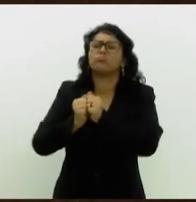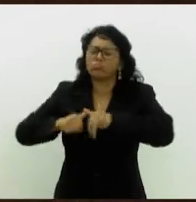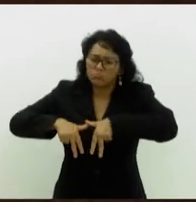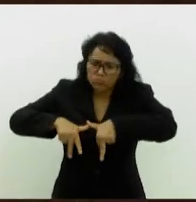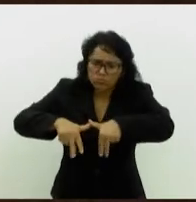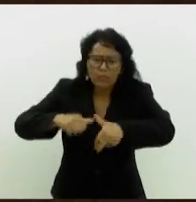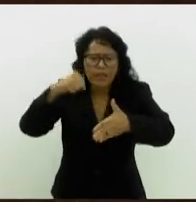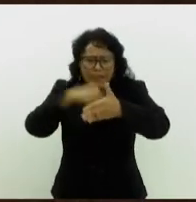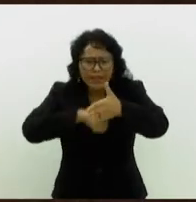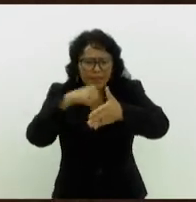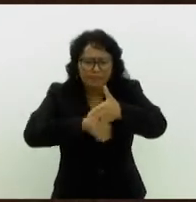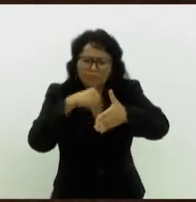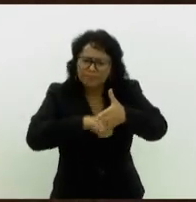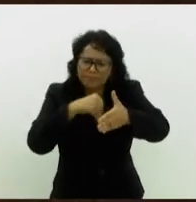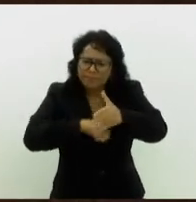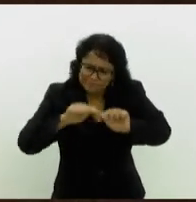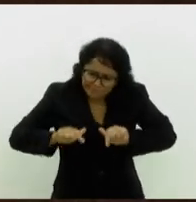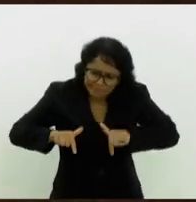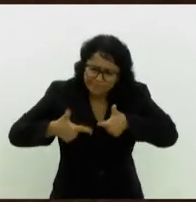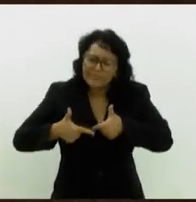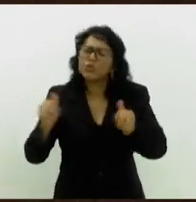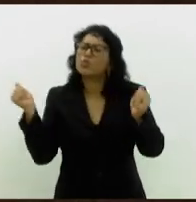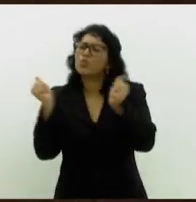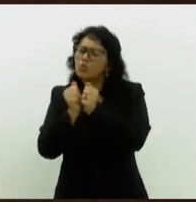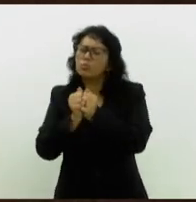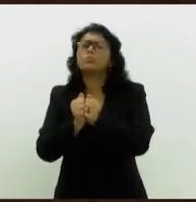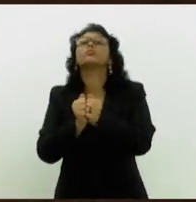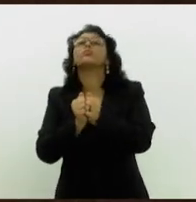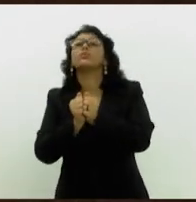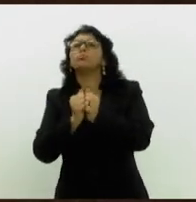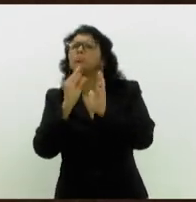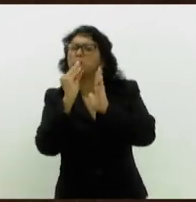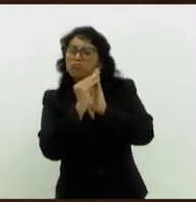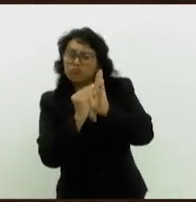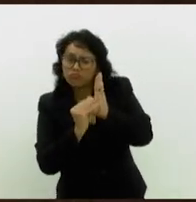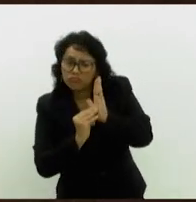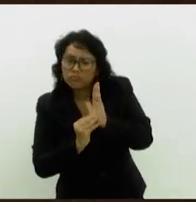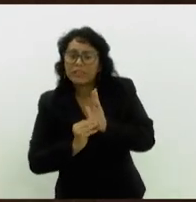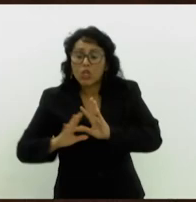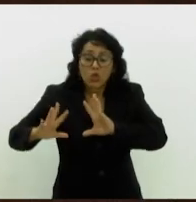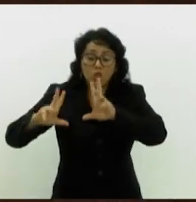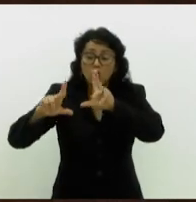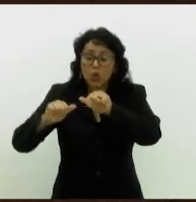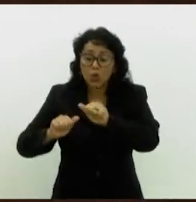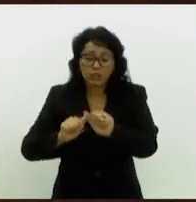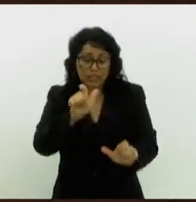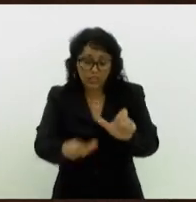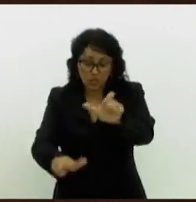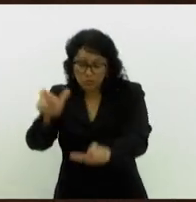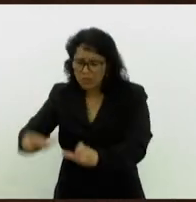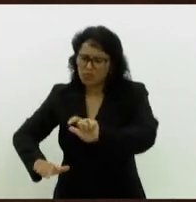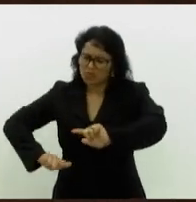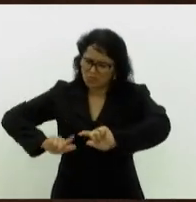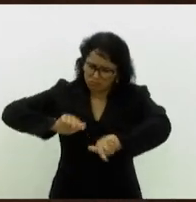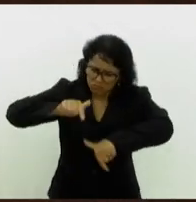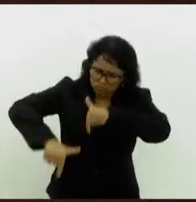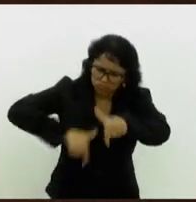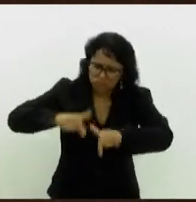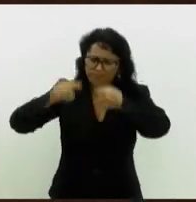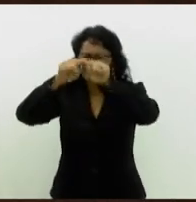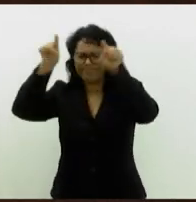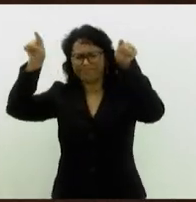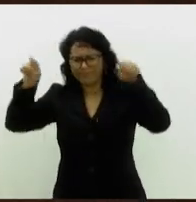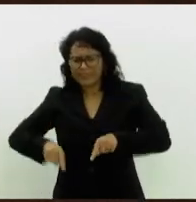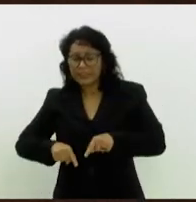à disposição pela pauta dos seus direitos dos trabalhadores das trabalhadoras do serviço público trabalhos